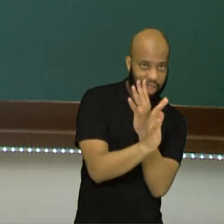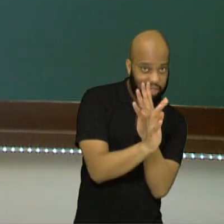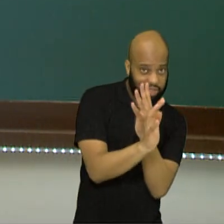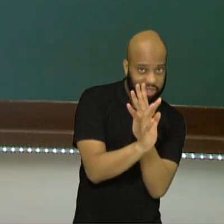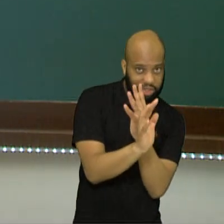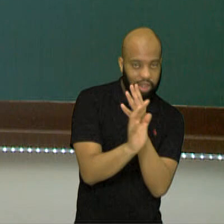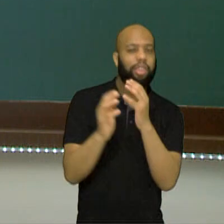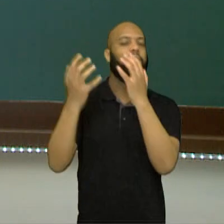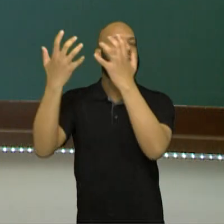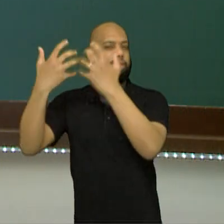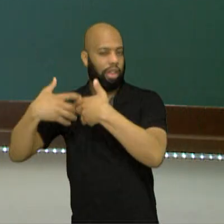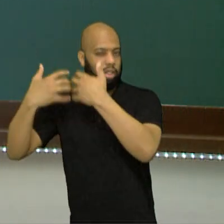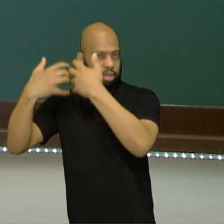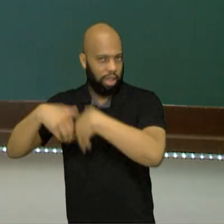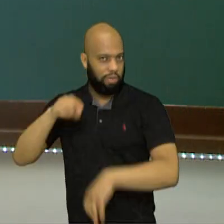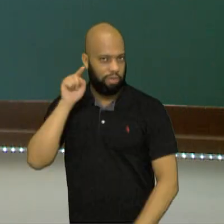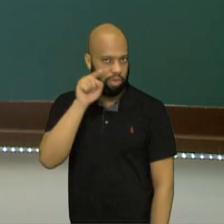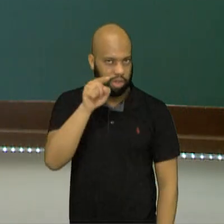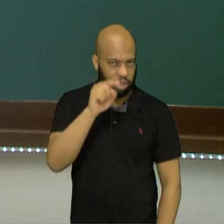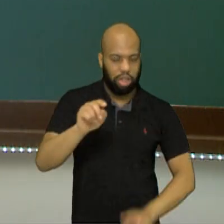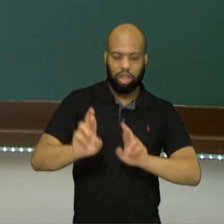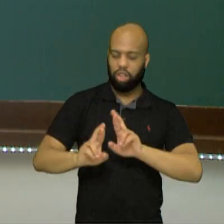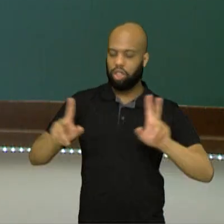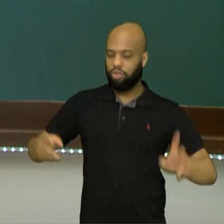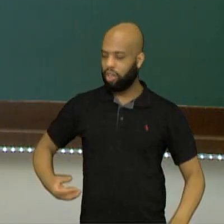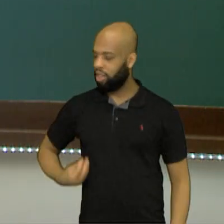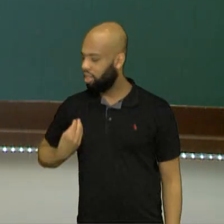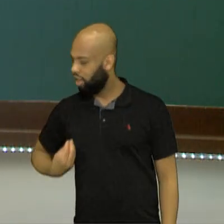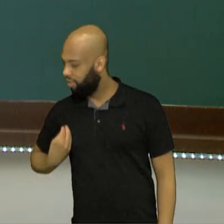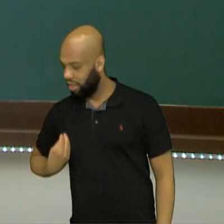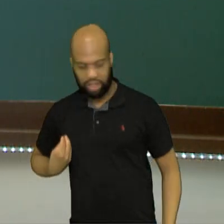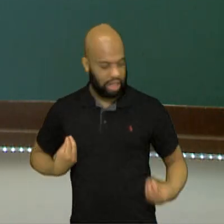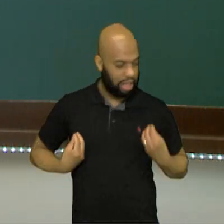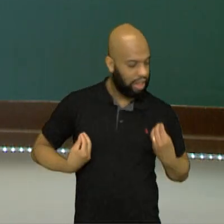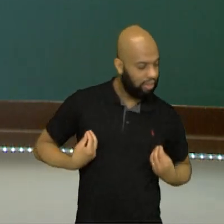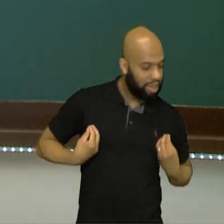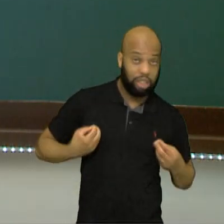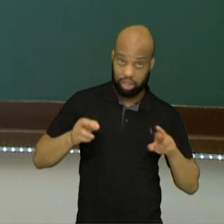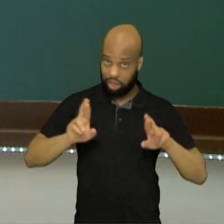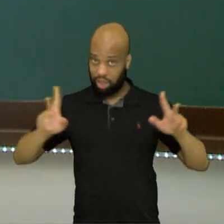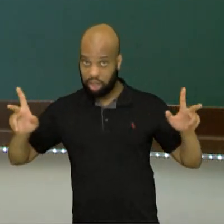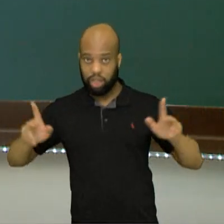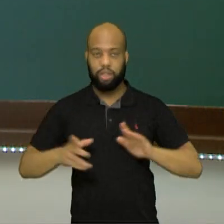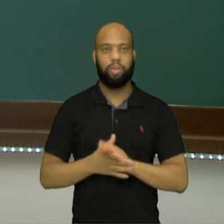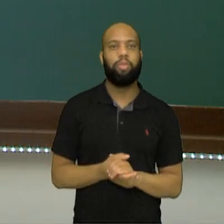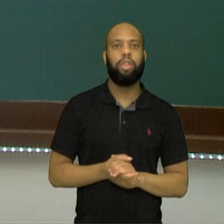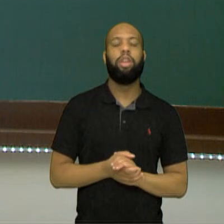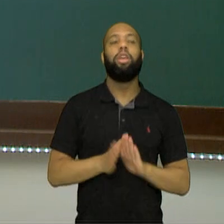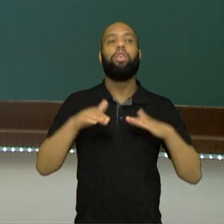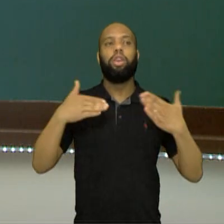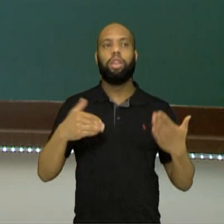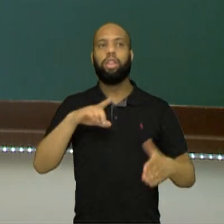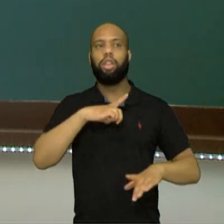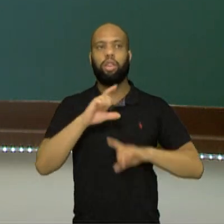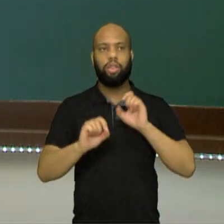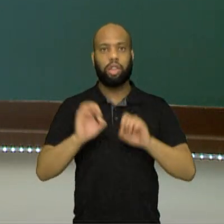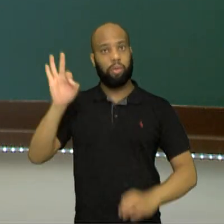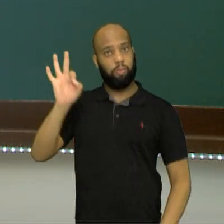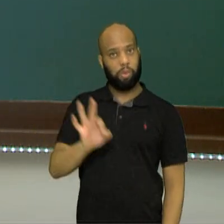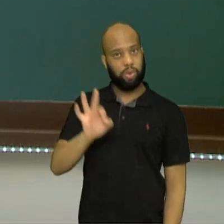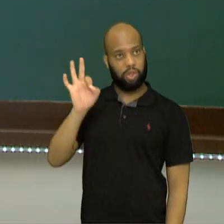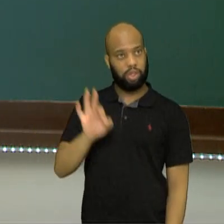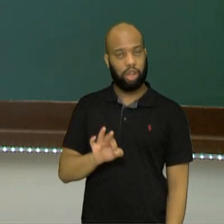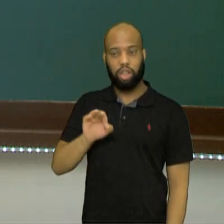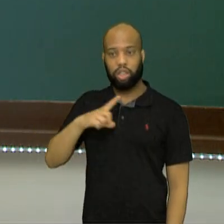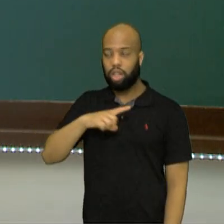vocês aí. Será que é muito diferente a vida do campo, da vida da cidade, né? E aqui a gente tem a porcentagem por região,